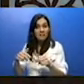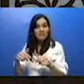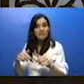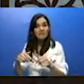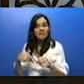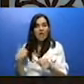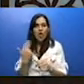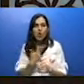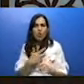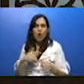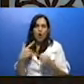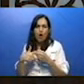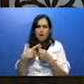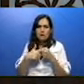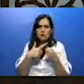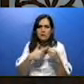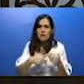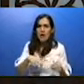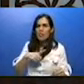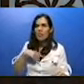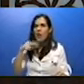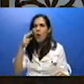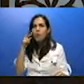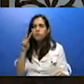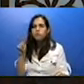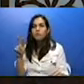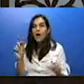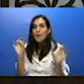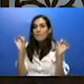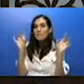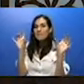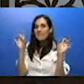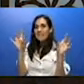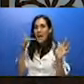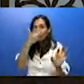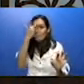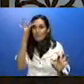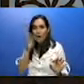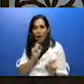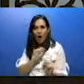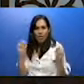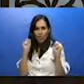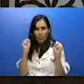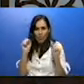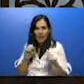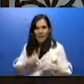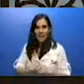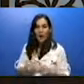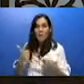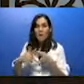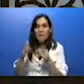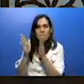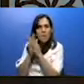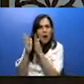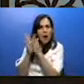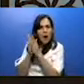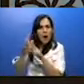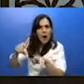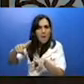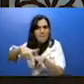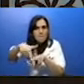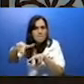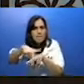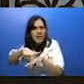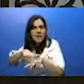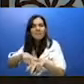tem todo um olhar especial as pessoas gostam muito se identificam por que bate a palma bate o pé